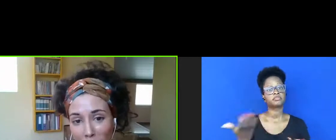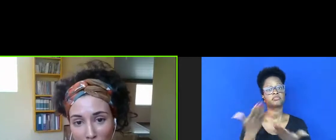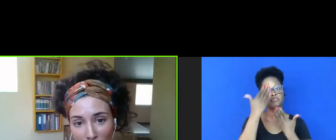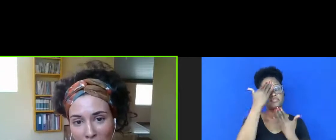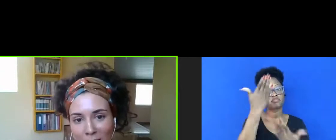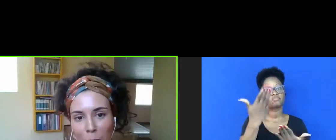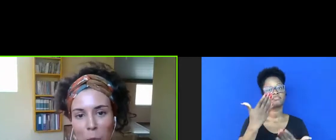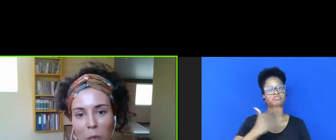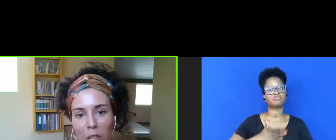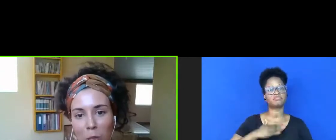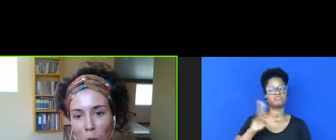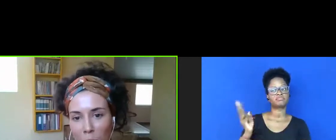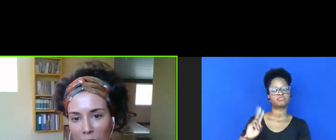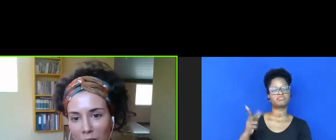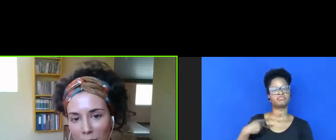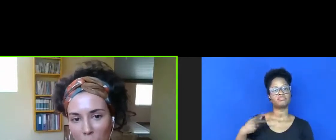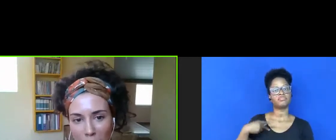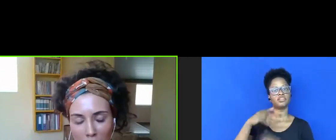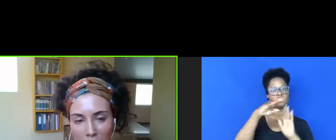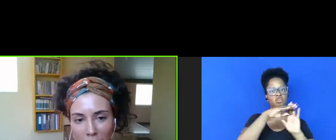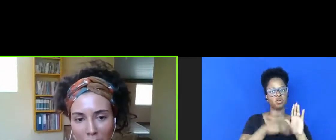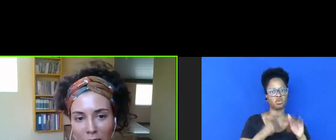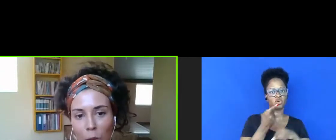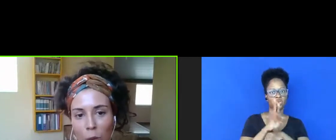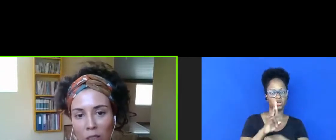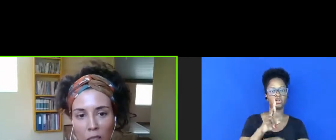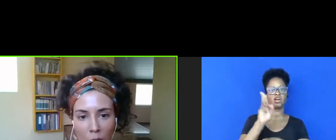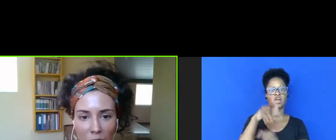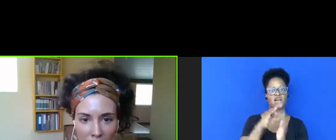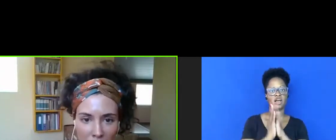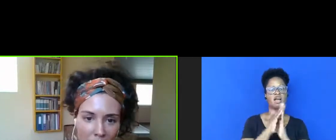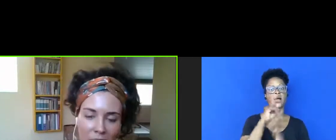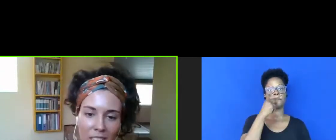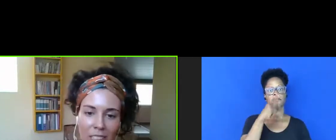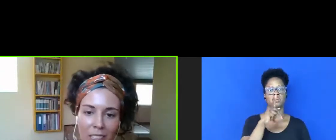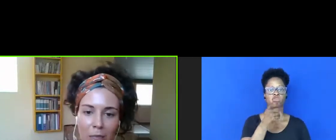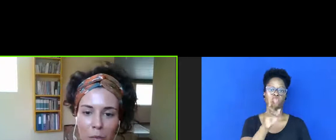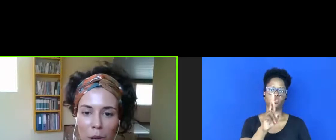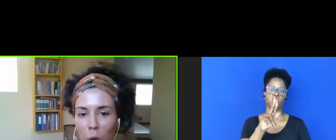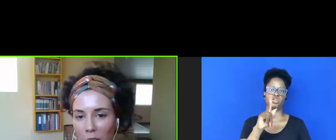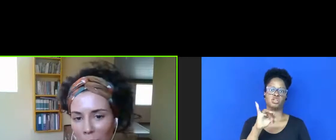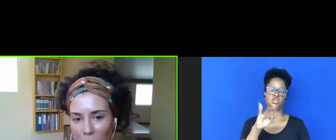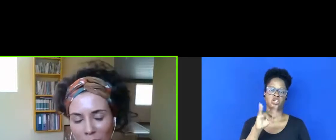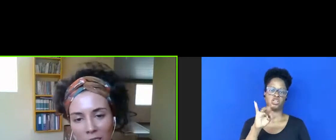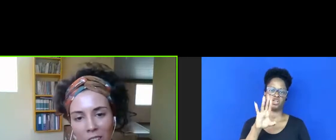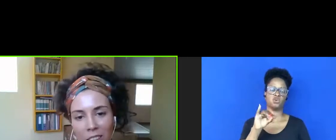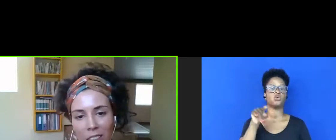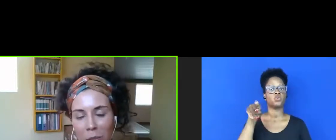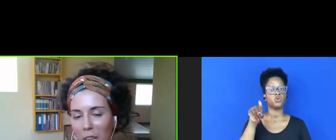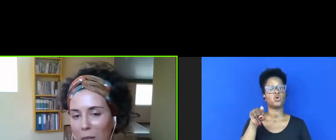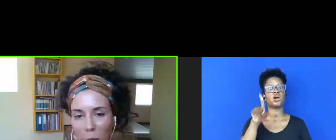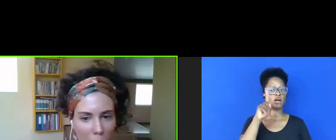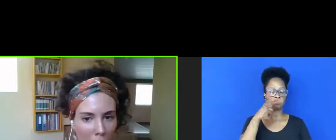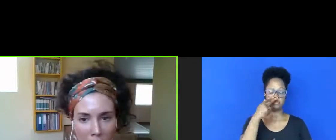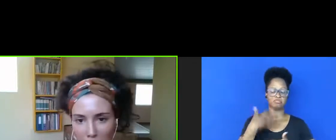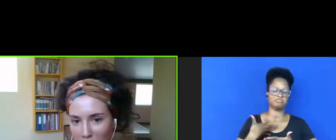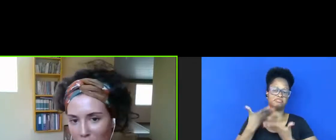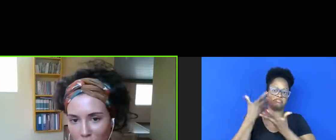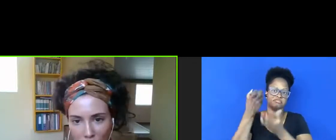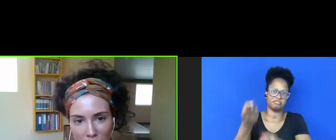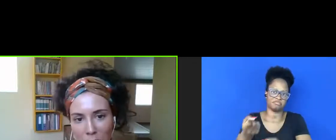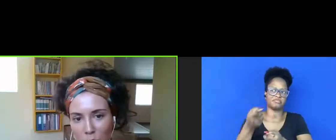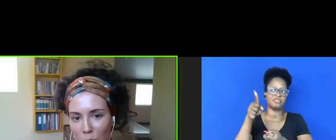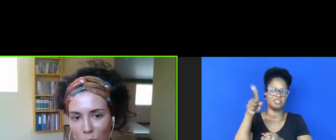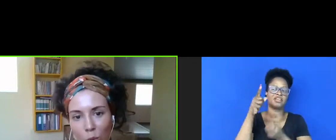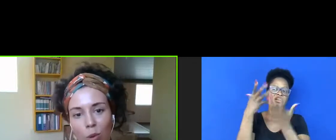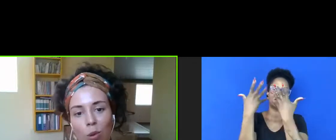minha supervisora do programa de doutorado Sanduíche, a doutora Gail Davis, que me acolheu e me recebeu de braços